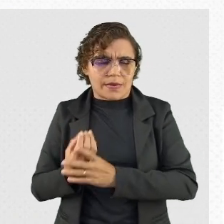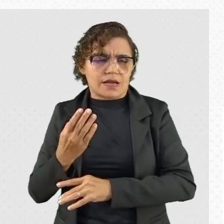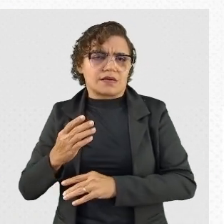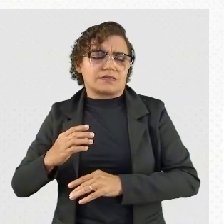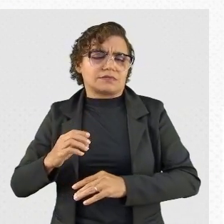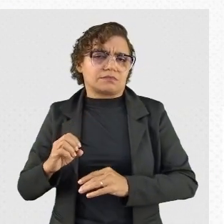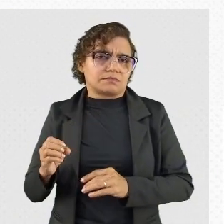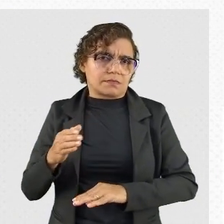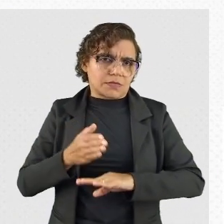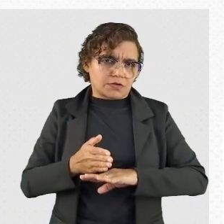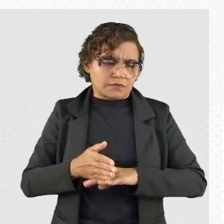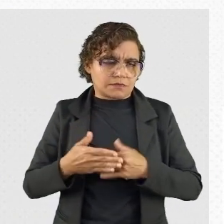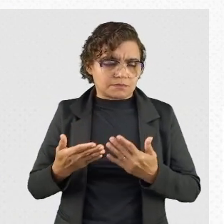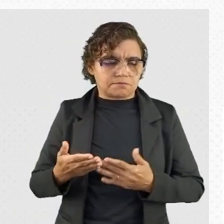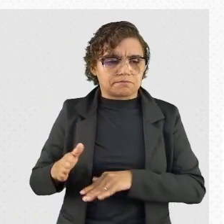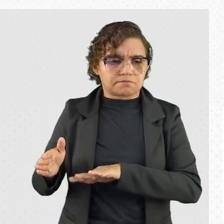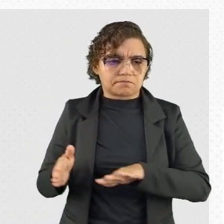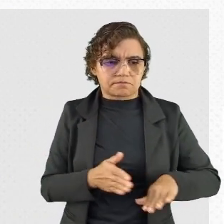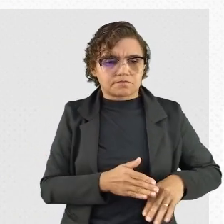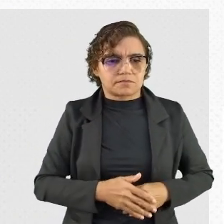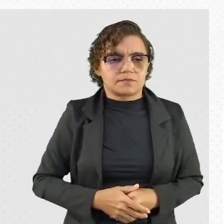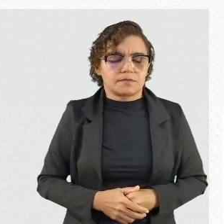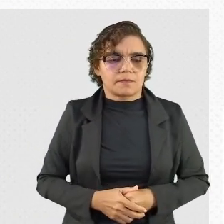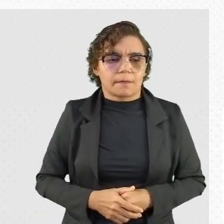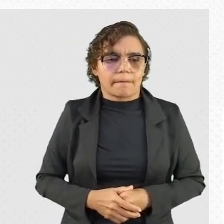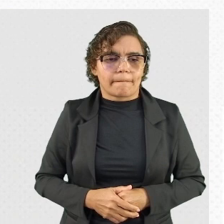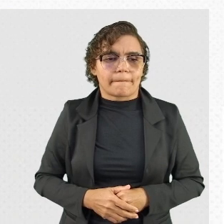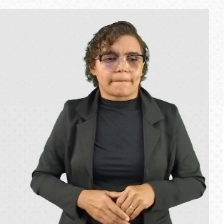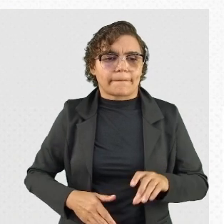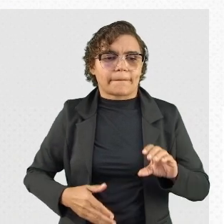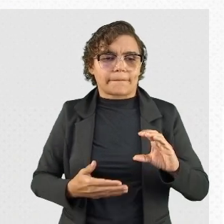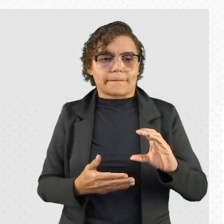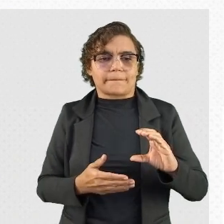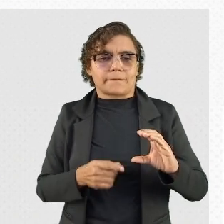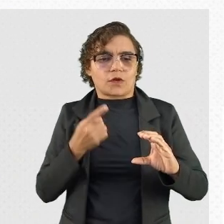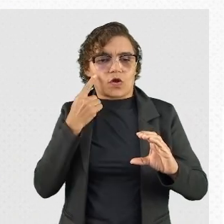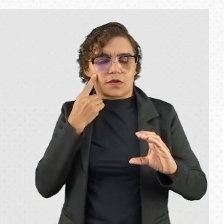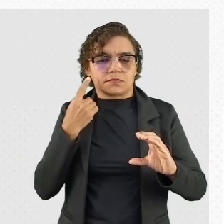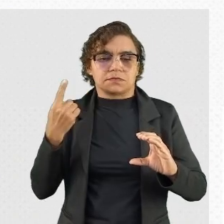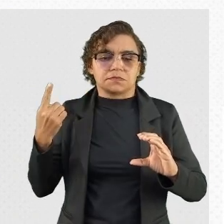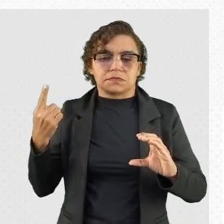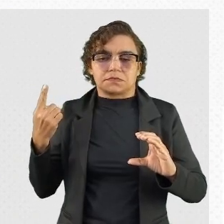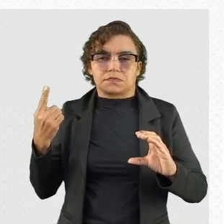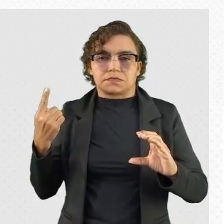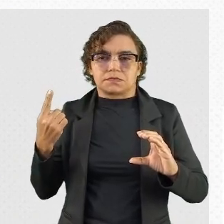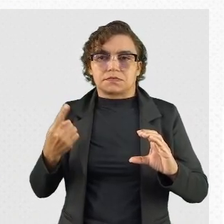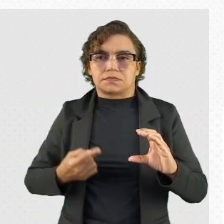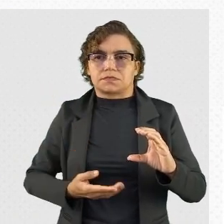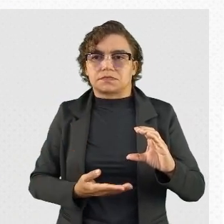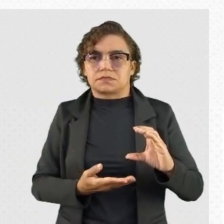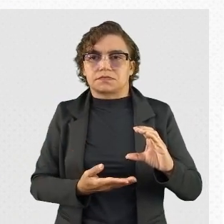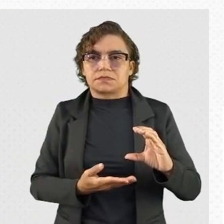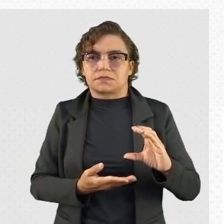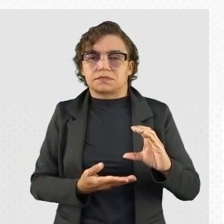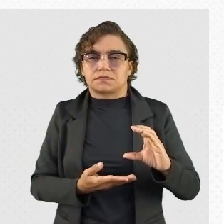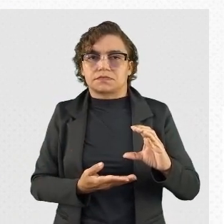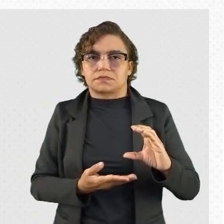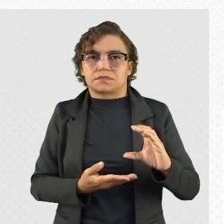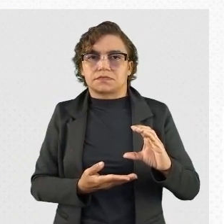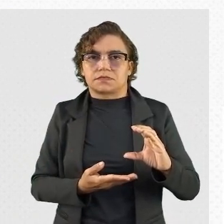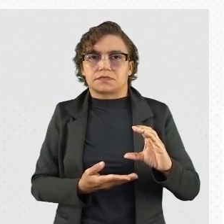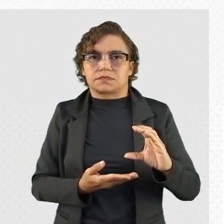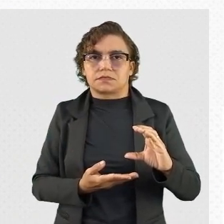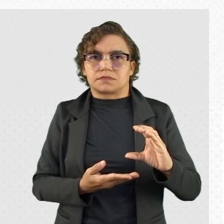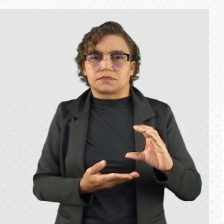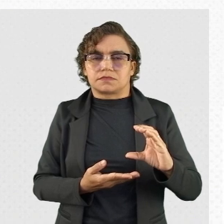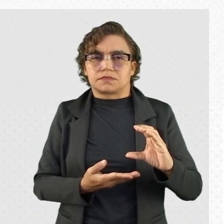essa alternativa. A letra C diz o seguinte: a defesa dos pressupostos políticos e das práticas econômicas